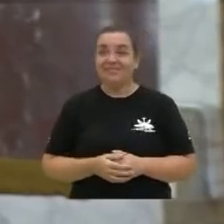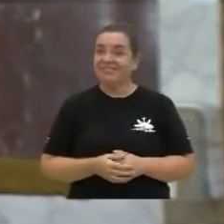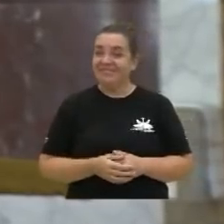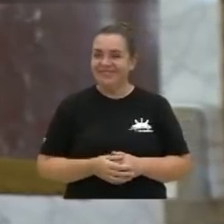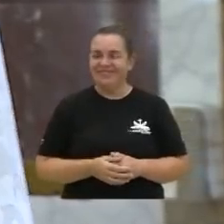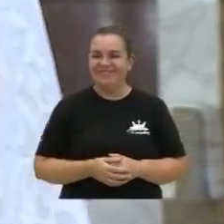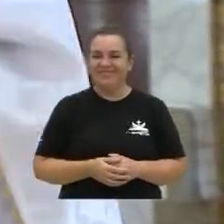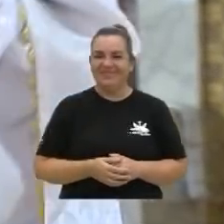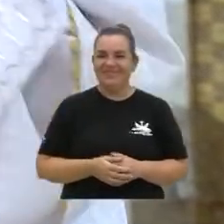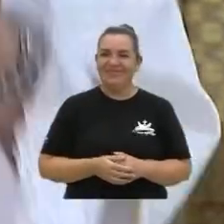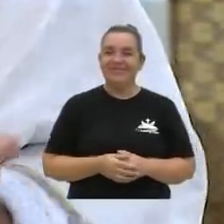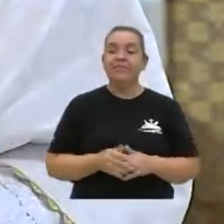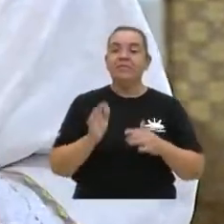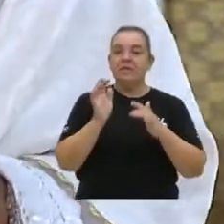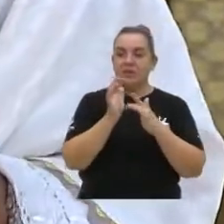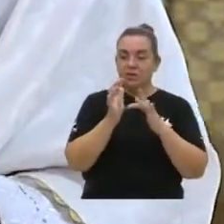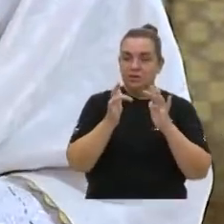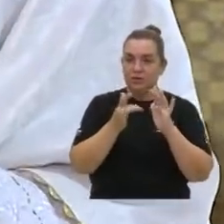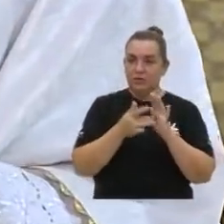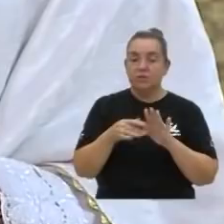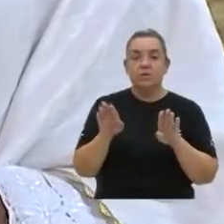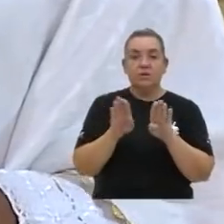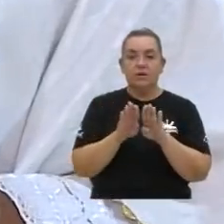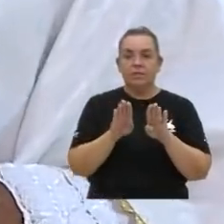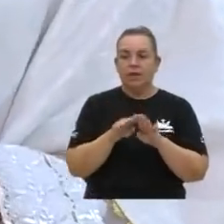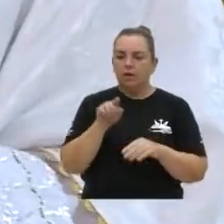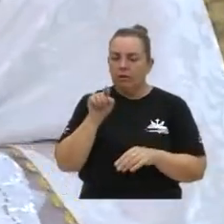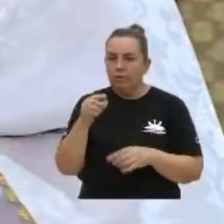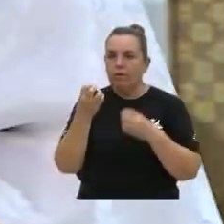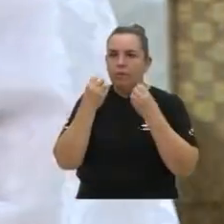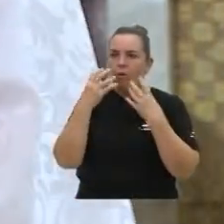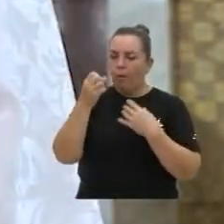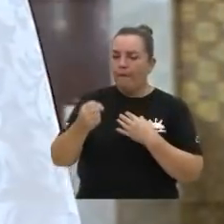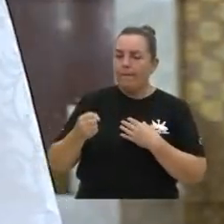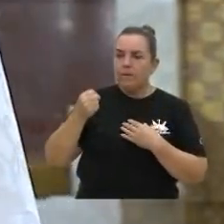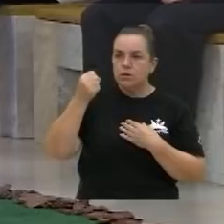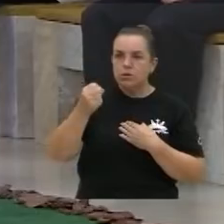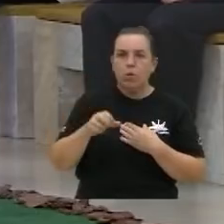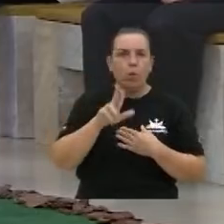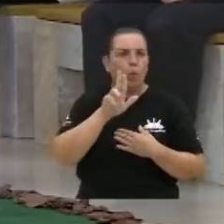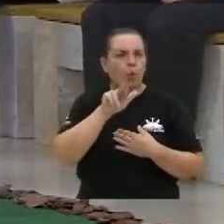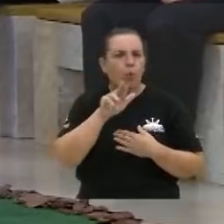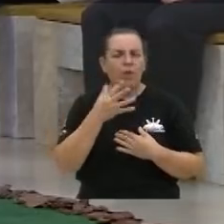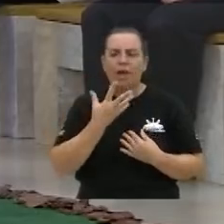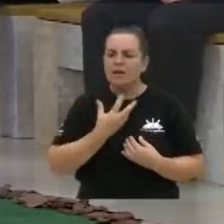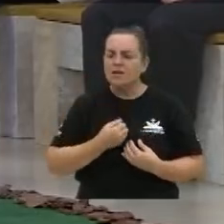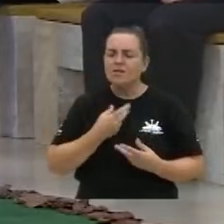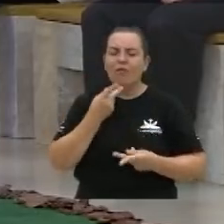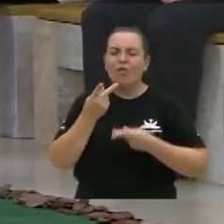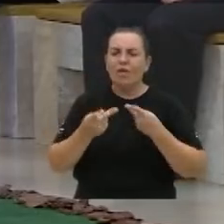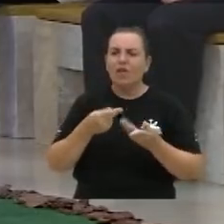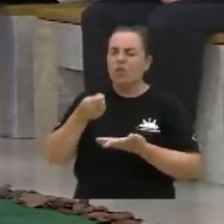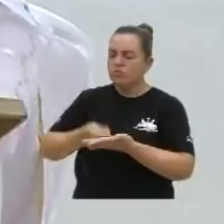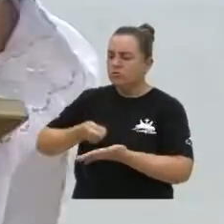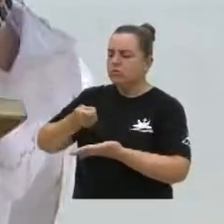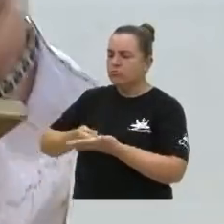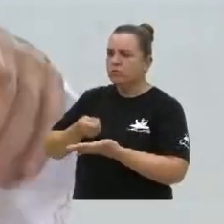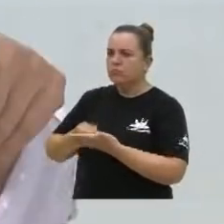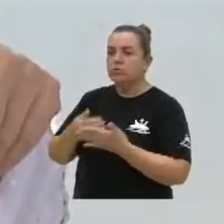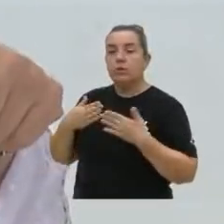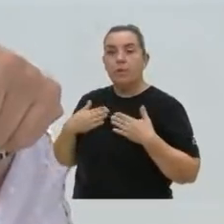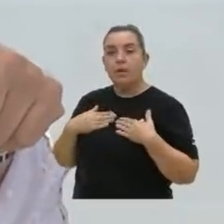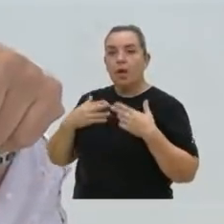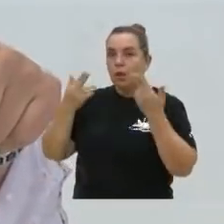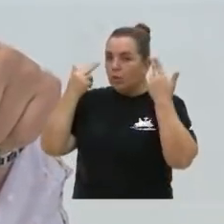Jesus, que como bom pastor, não se cansa de dizer: eu luto pelas minhas